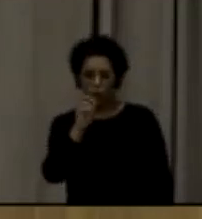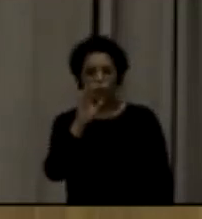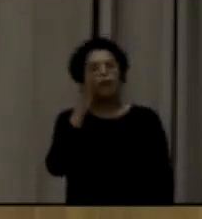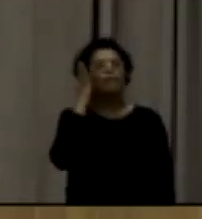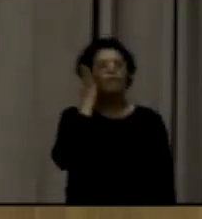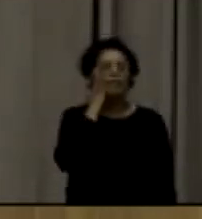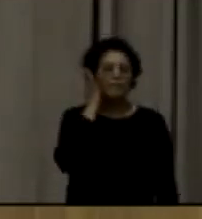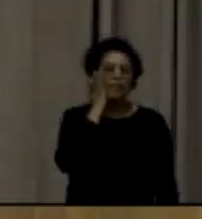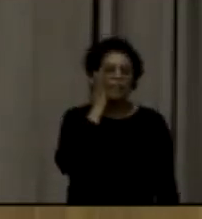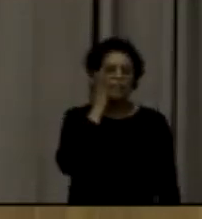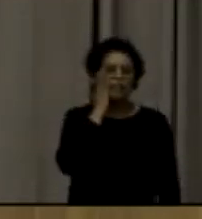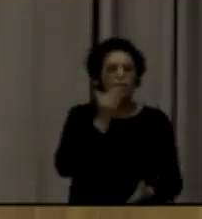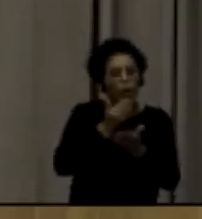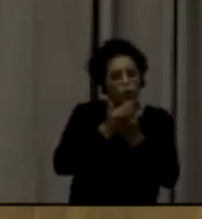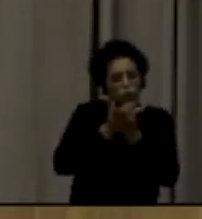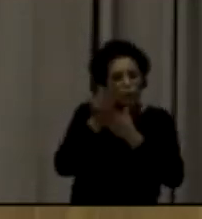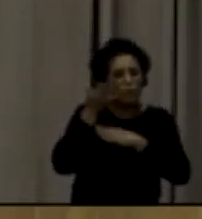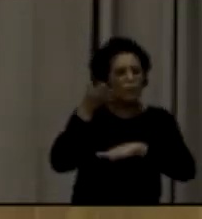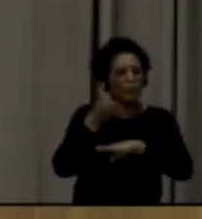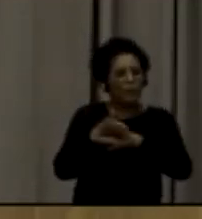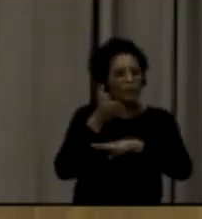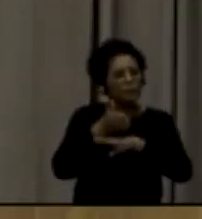eles estiveram no início, que ele